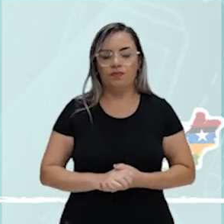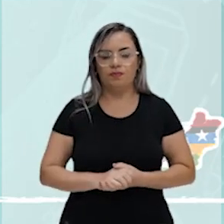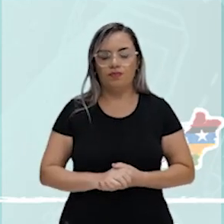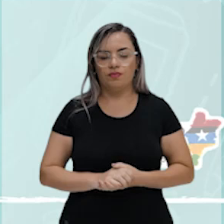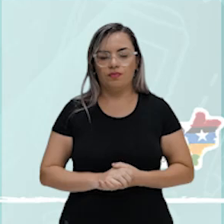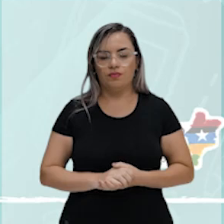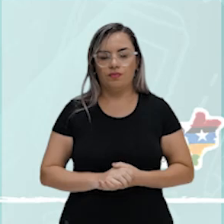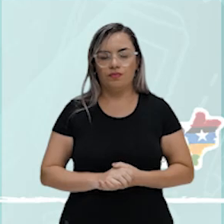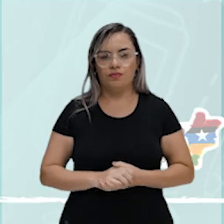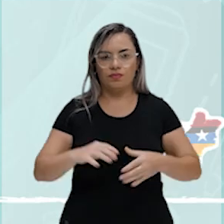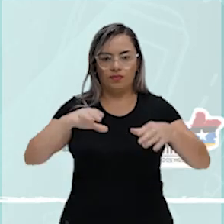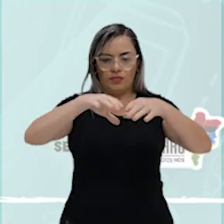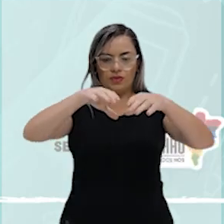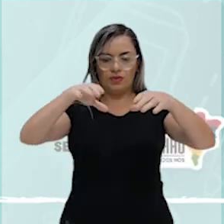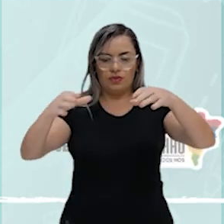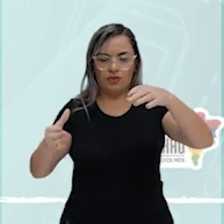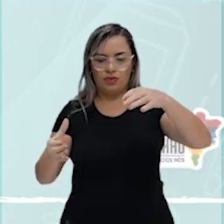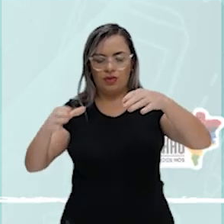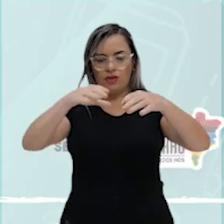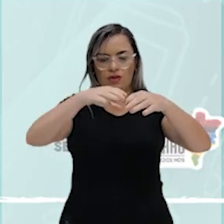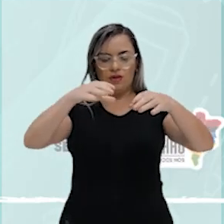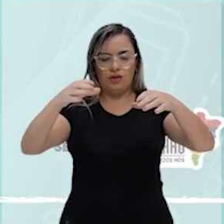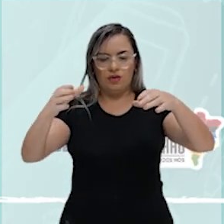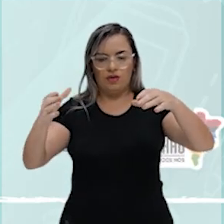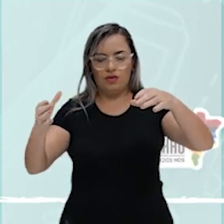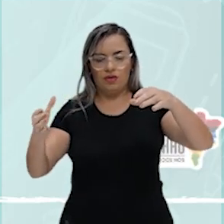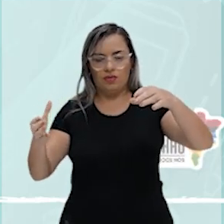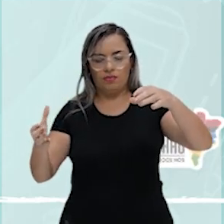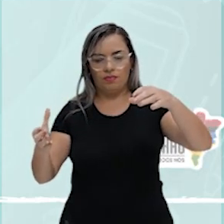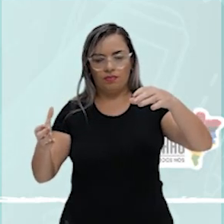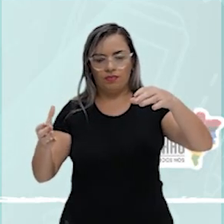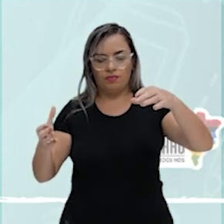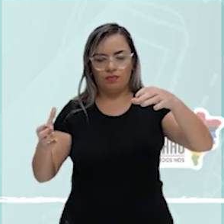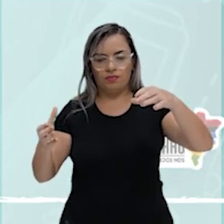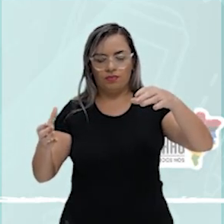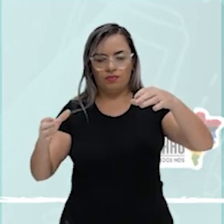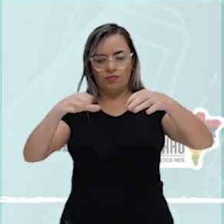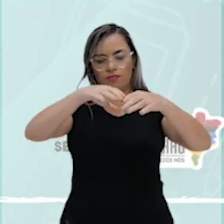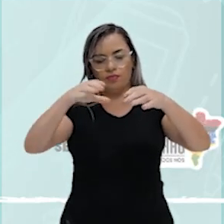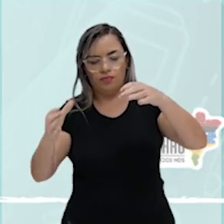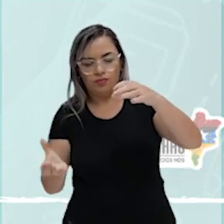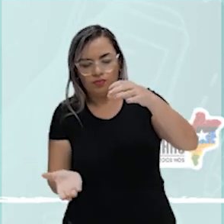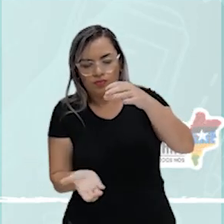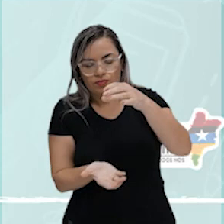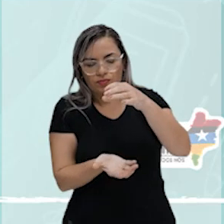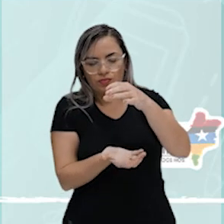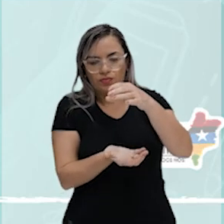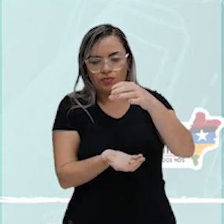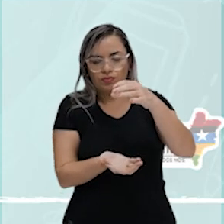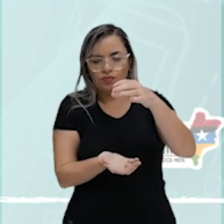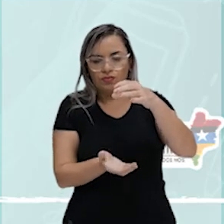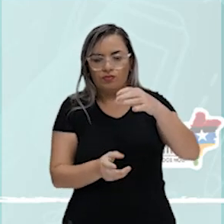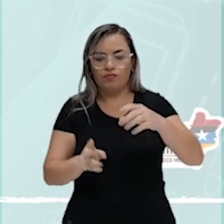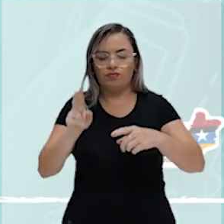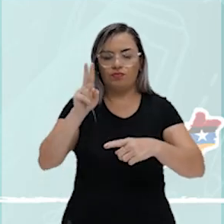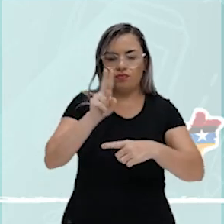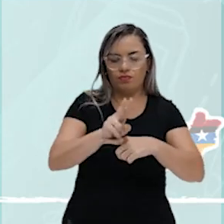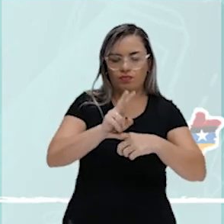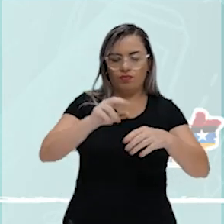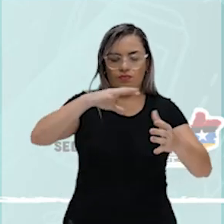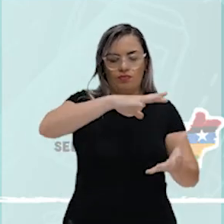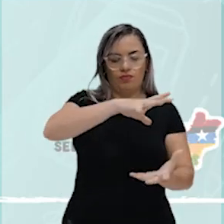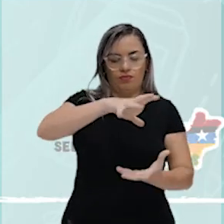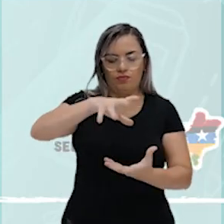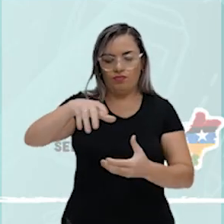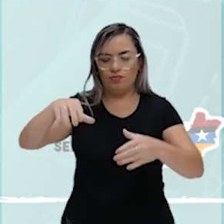a camada de ozônio, que envolve, né, uma das camadas que envolve o nosso planeta, que protege o nosso planeta